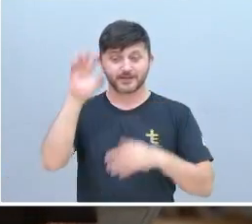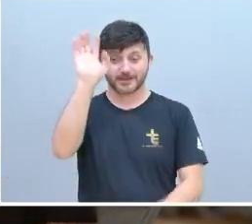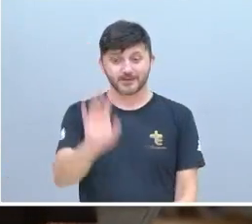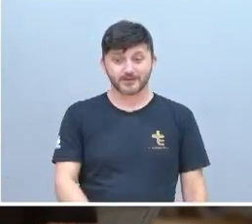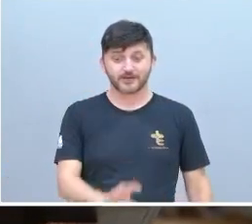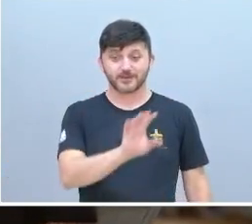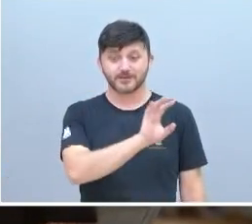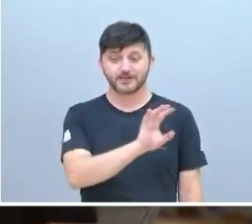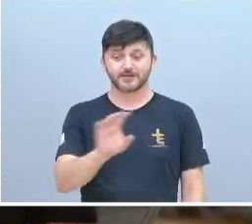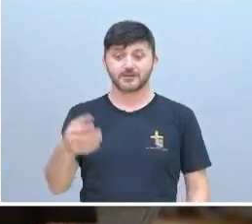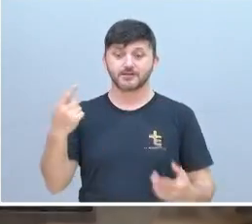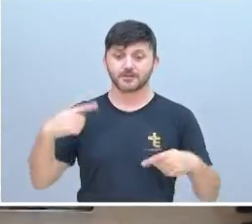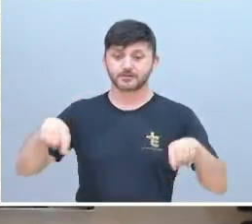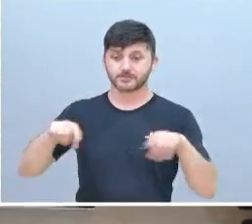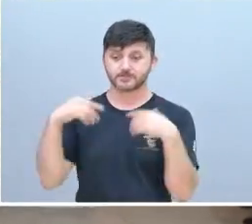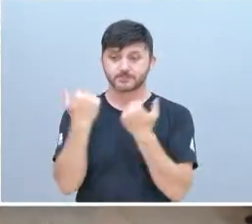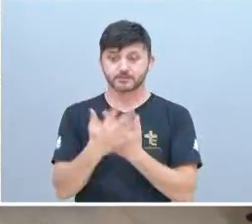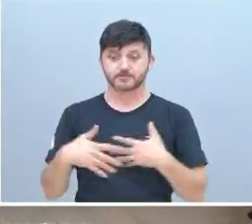Evangelho cantando.